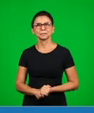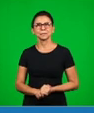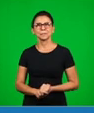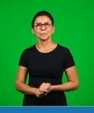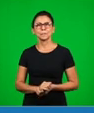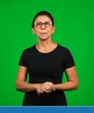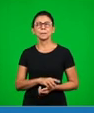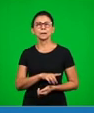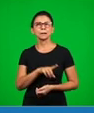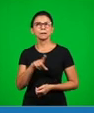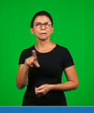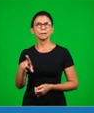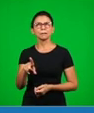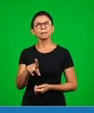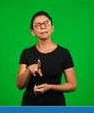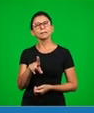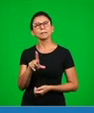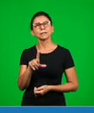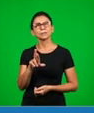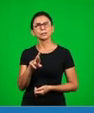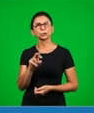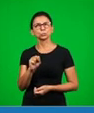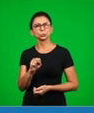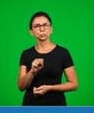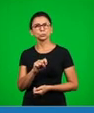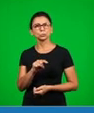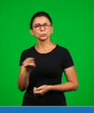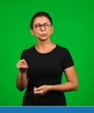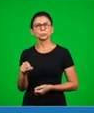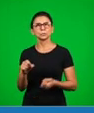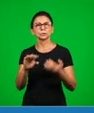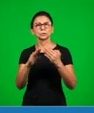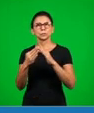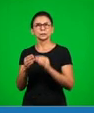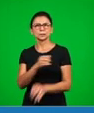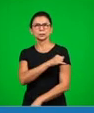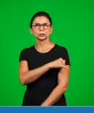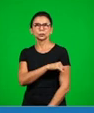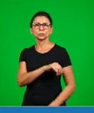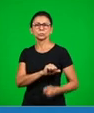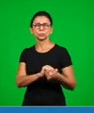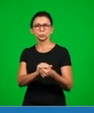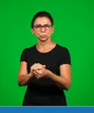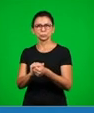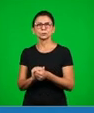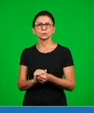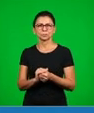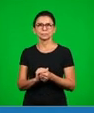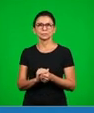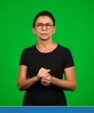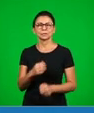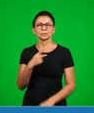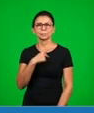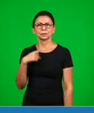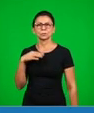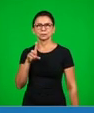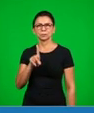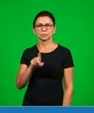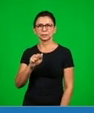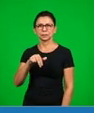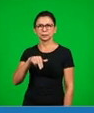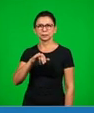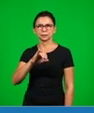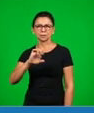Rocinha, participou do trabalho de evangelização. Está lá juntamente o pastor Daniel com os irmãos ali naquela cidade para esse